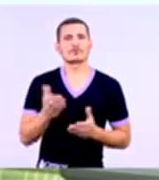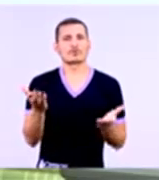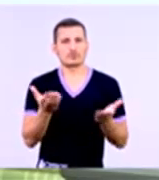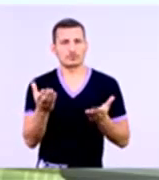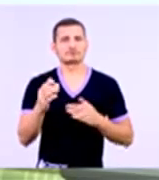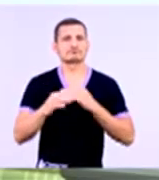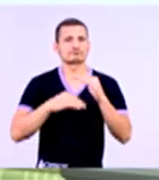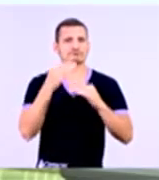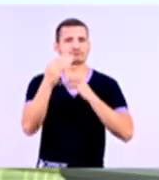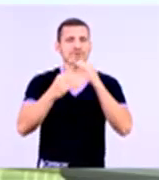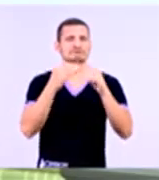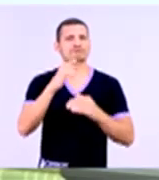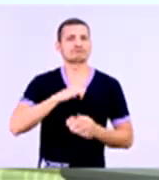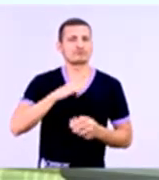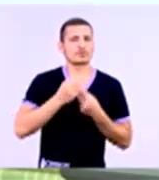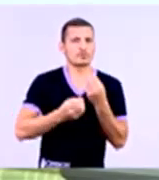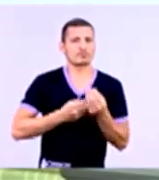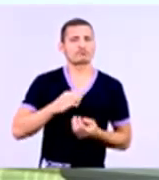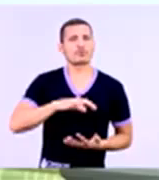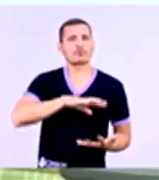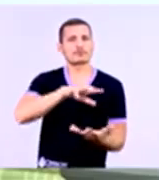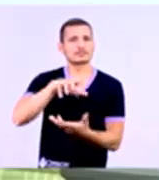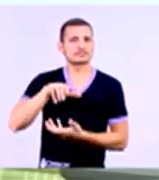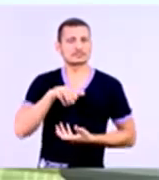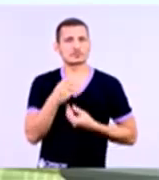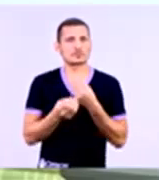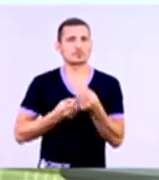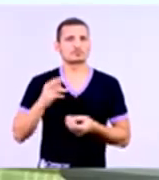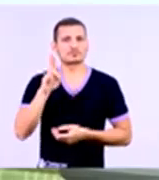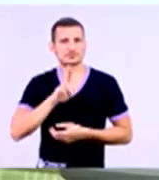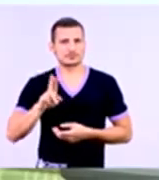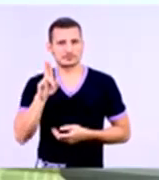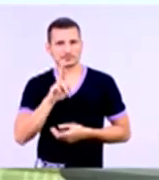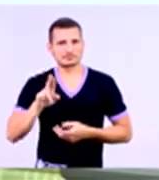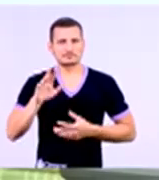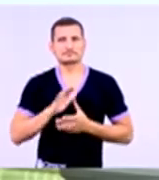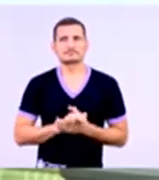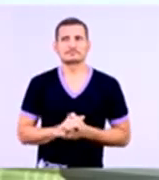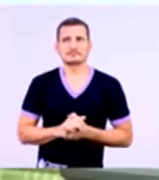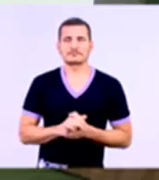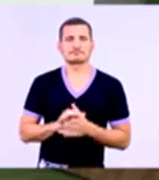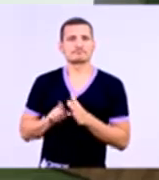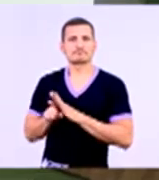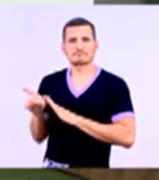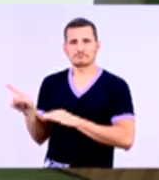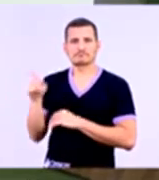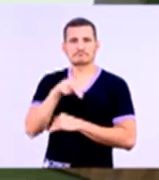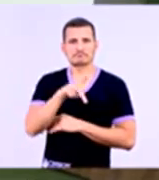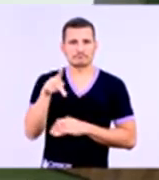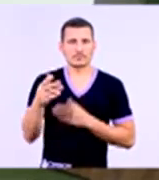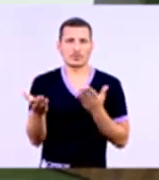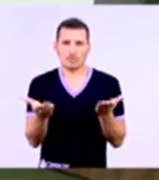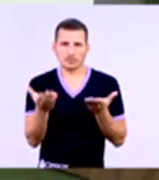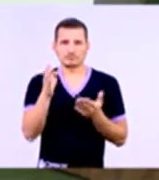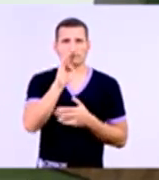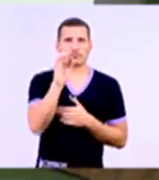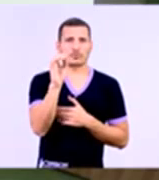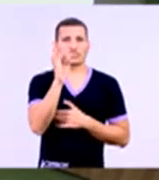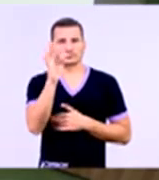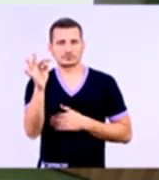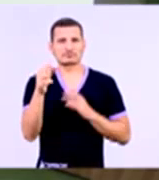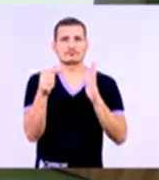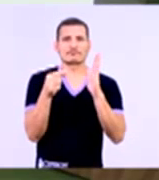globalizado na forma de utilização. Professor, nós tratamos aqui, hoje, do Bootstrap como uma